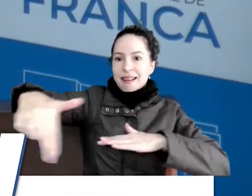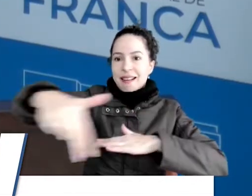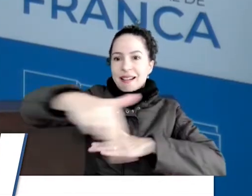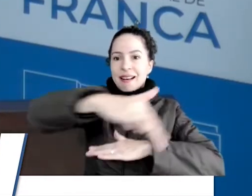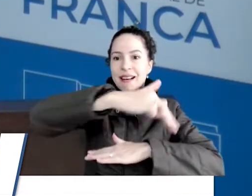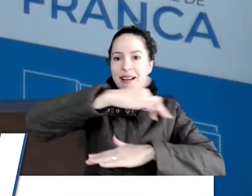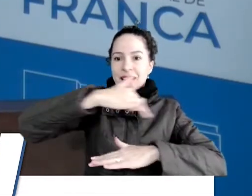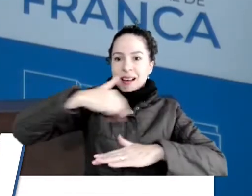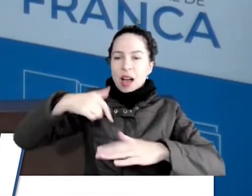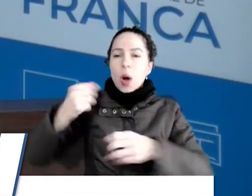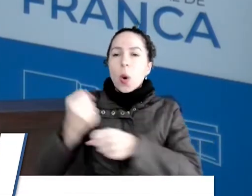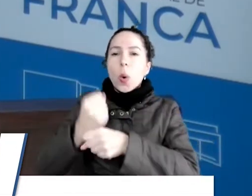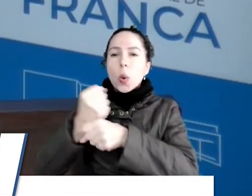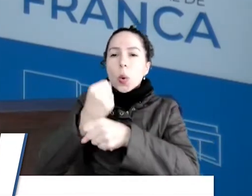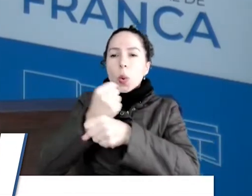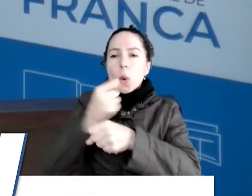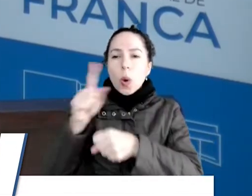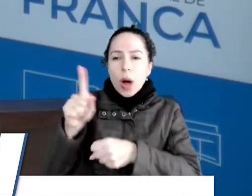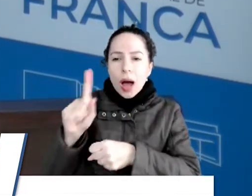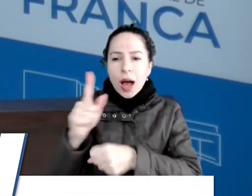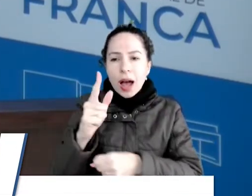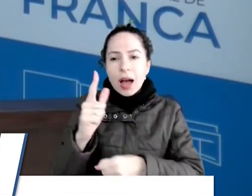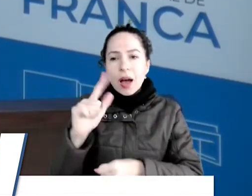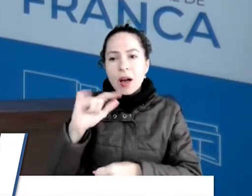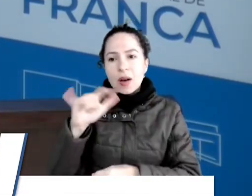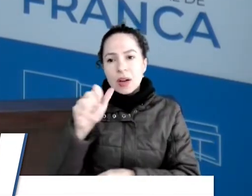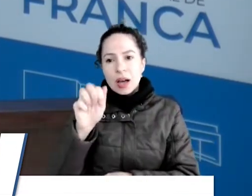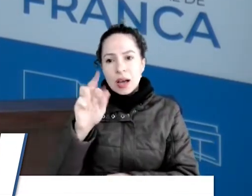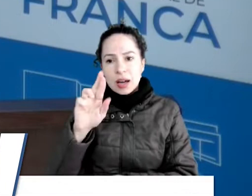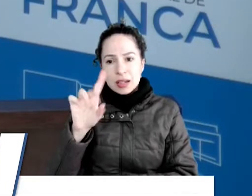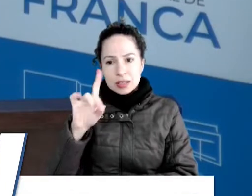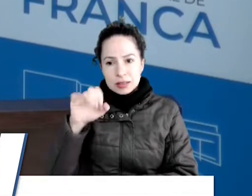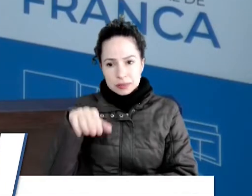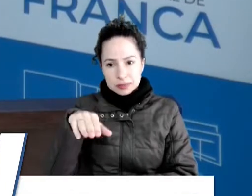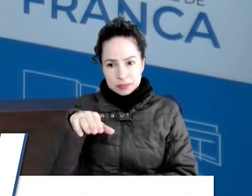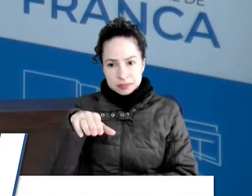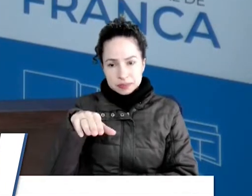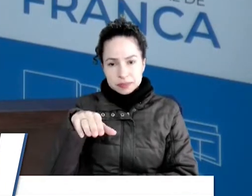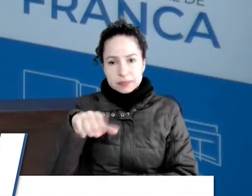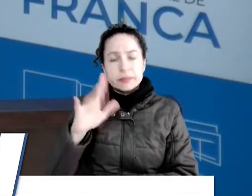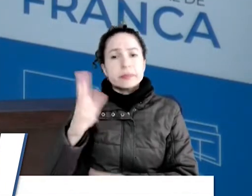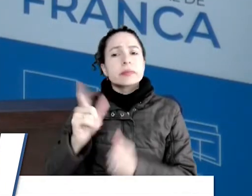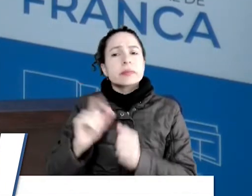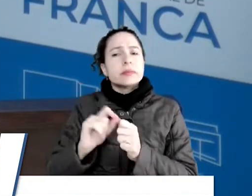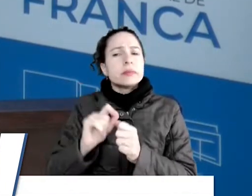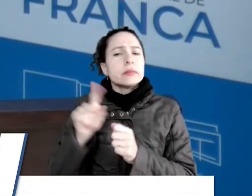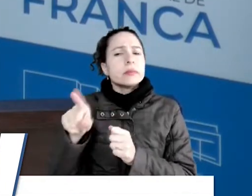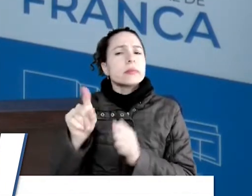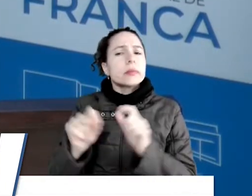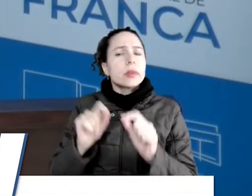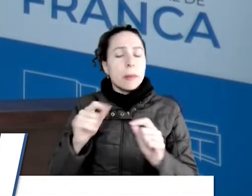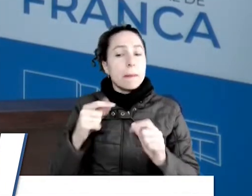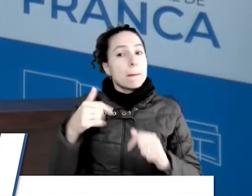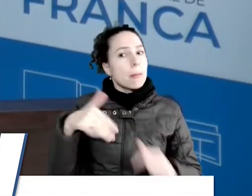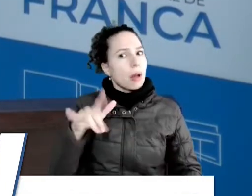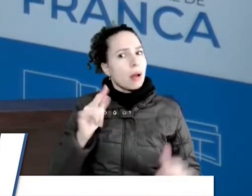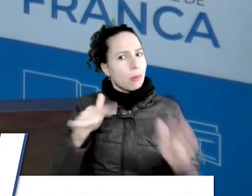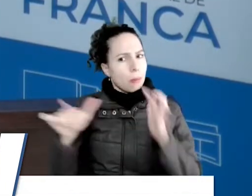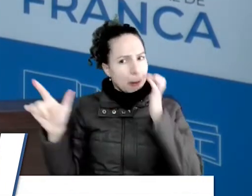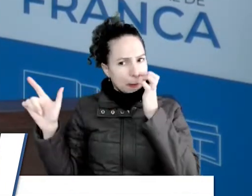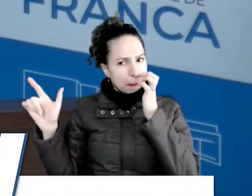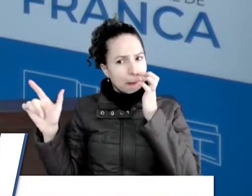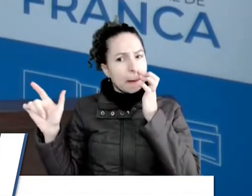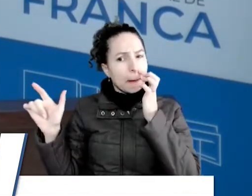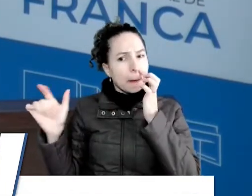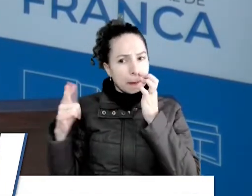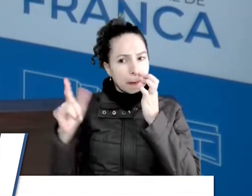no Jardim Palermo. O que fizeram ali já há mais de uma semana? Colocaram